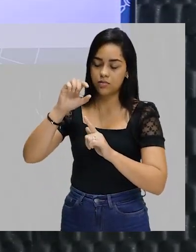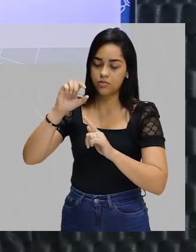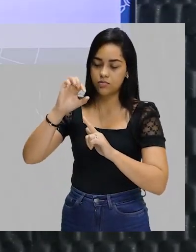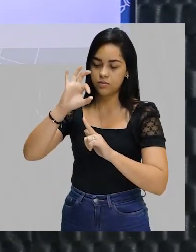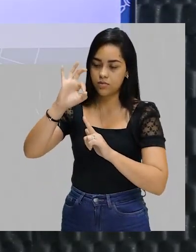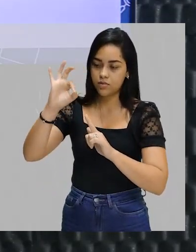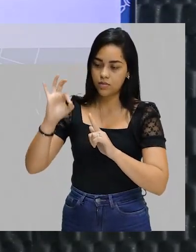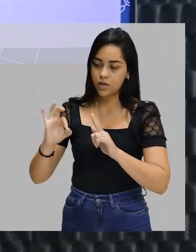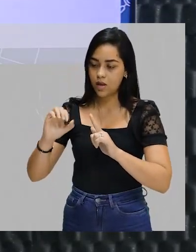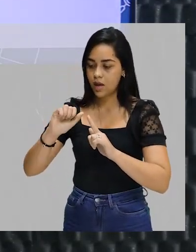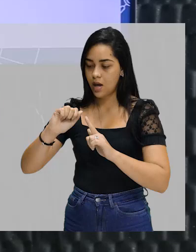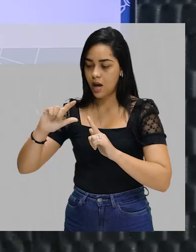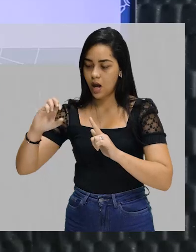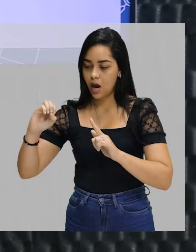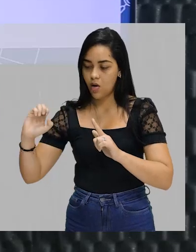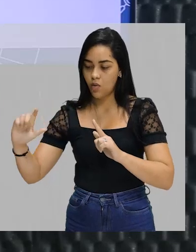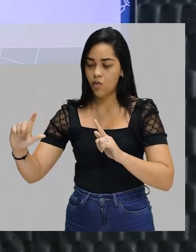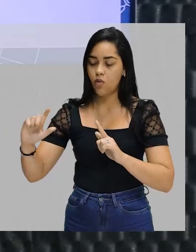é al.